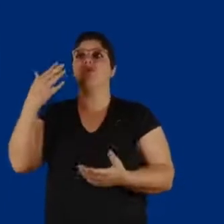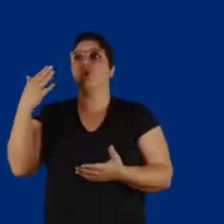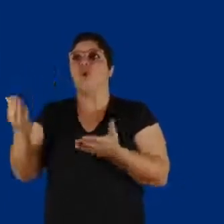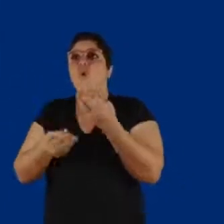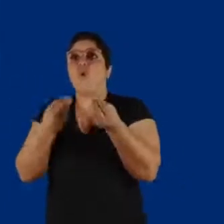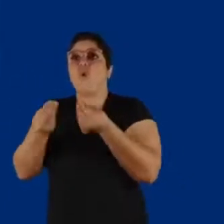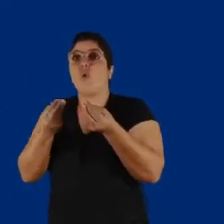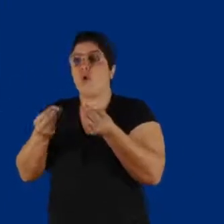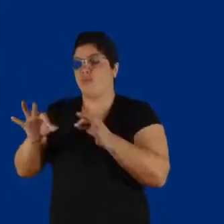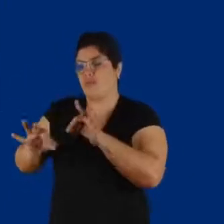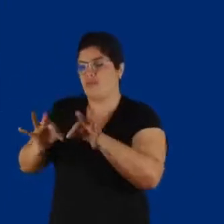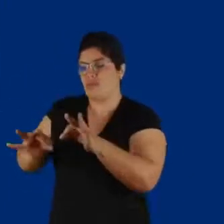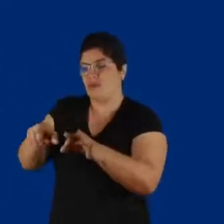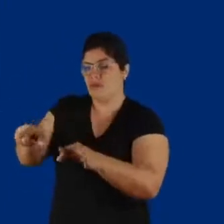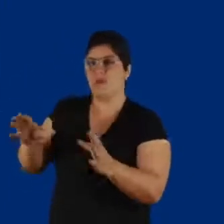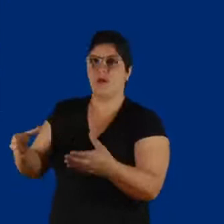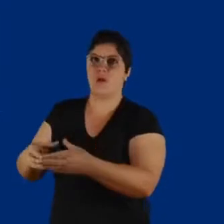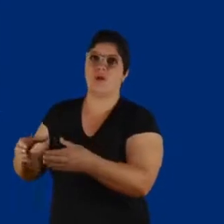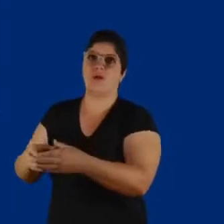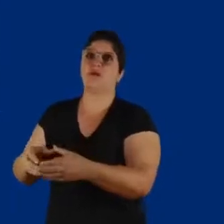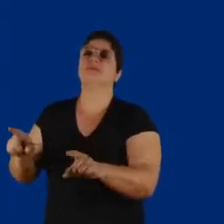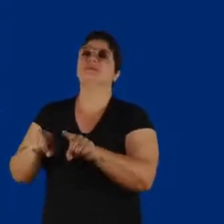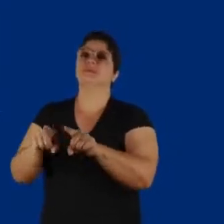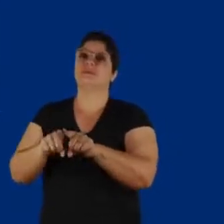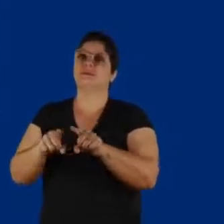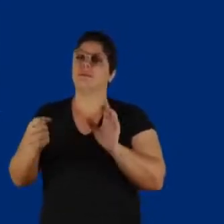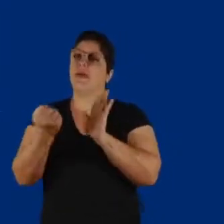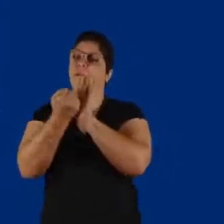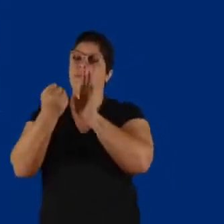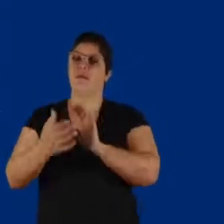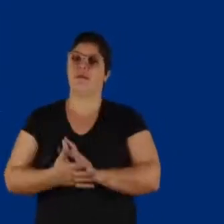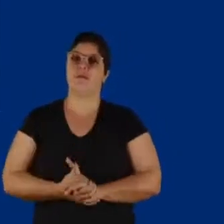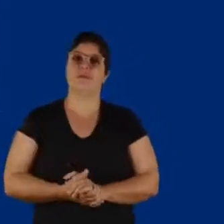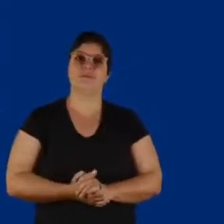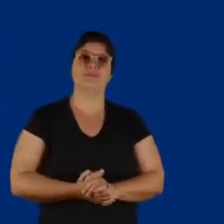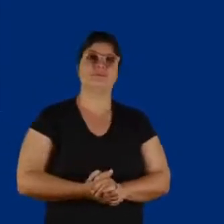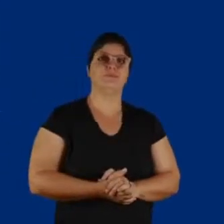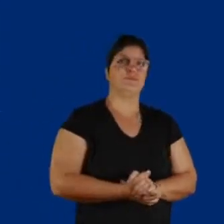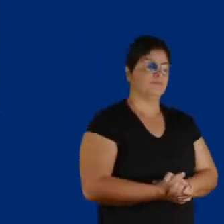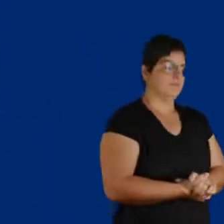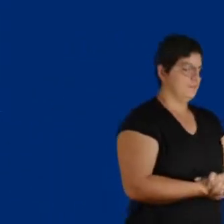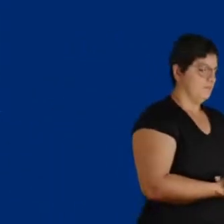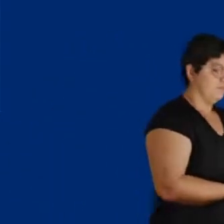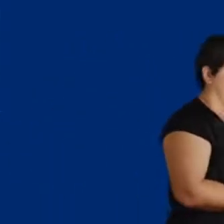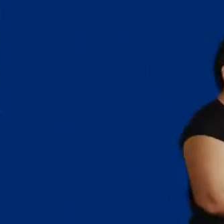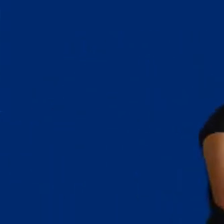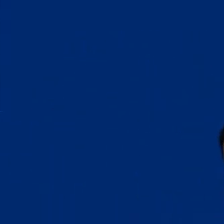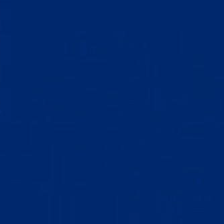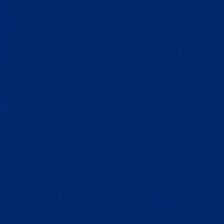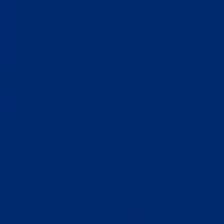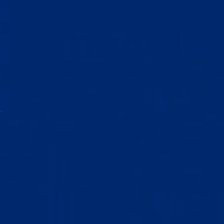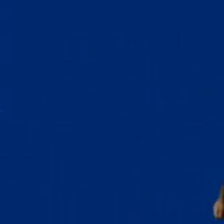que também é simbólica. Então, eu acho que é um momento assim, muito interessante para a gente fazer essa reflexão e